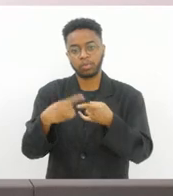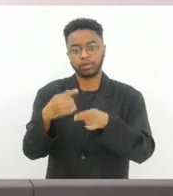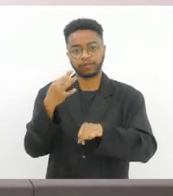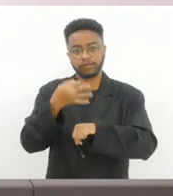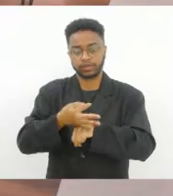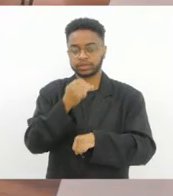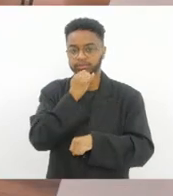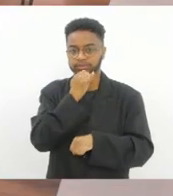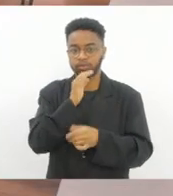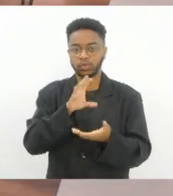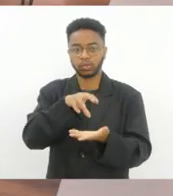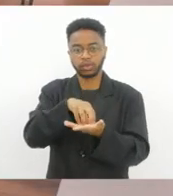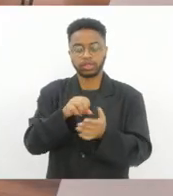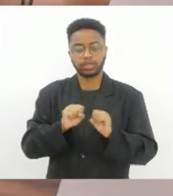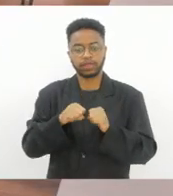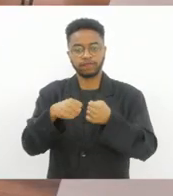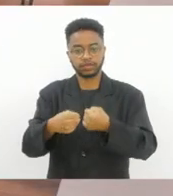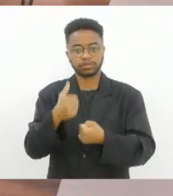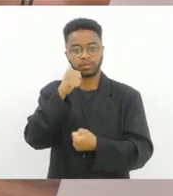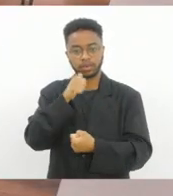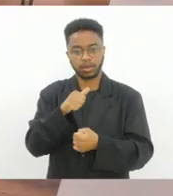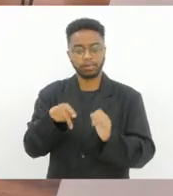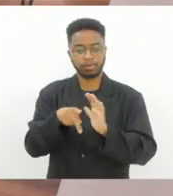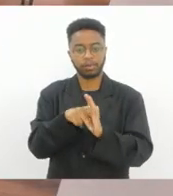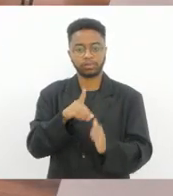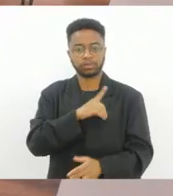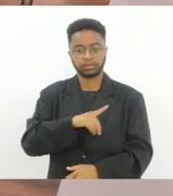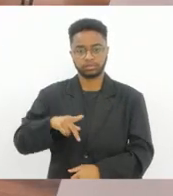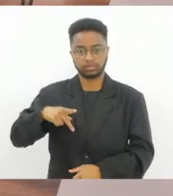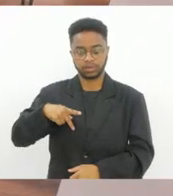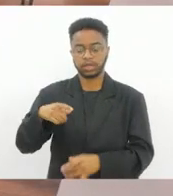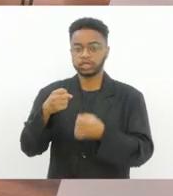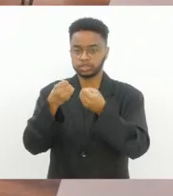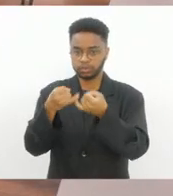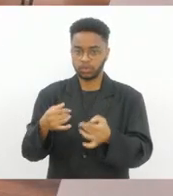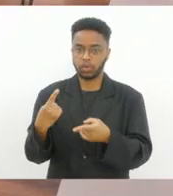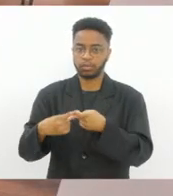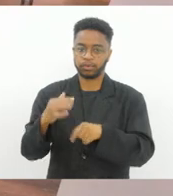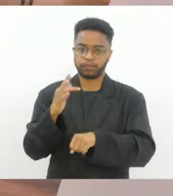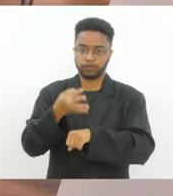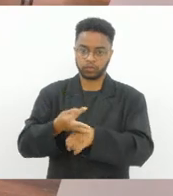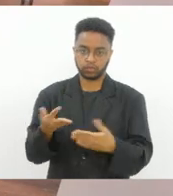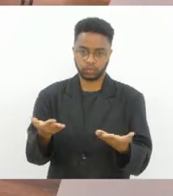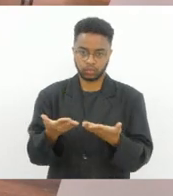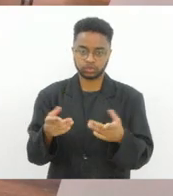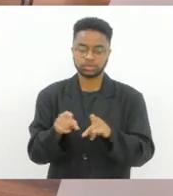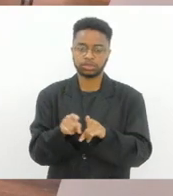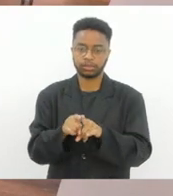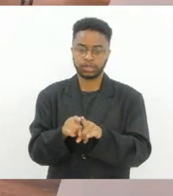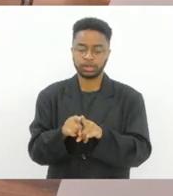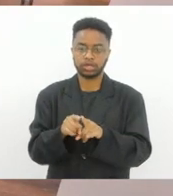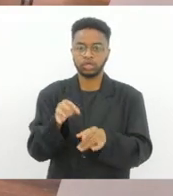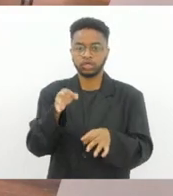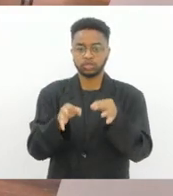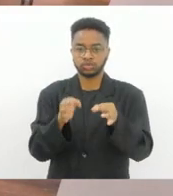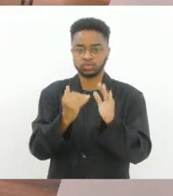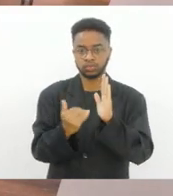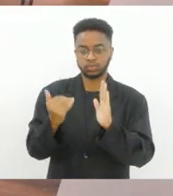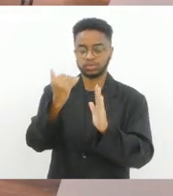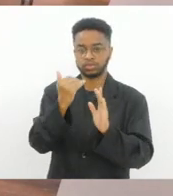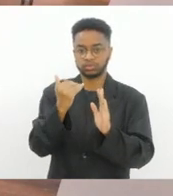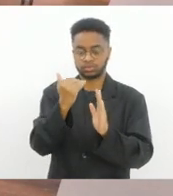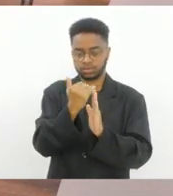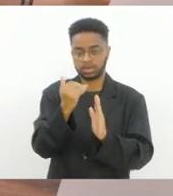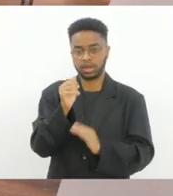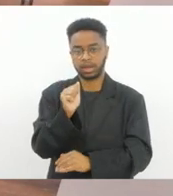o Núcleo de Defesa da Mulher da Defensoria Pública, que justificou a ausência, a senhora desembargadora Adriana Ramos